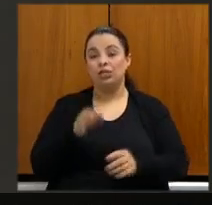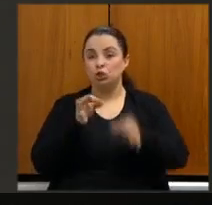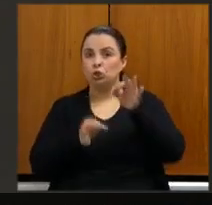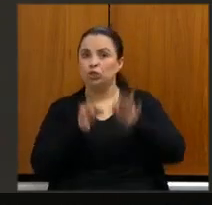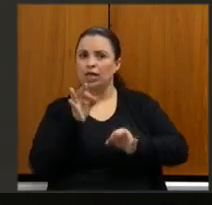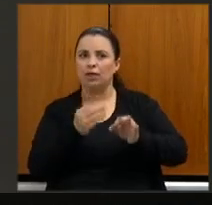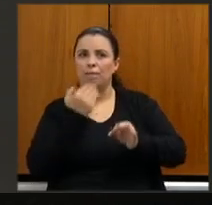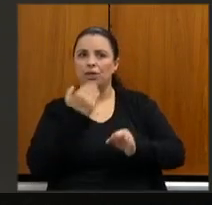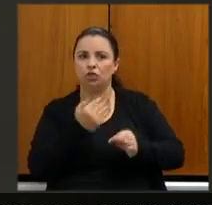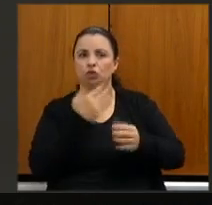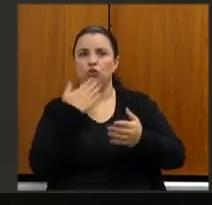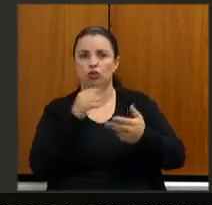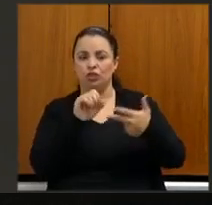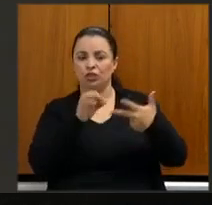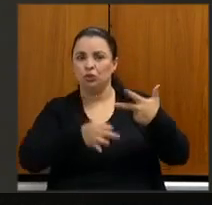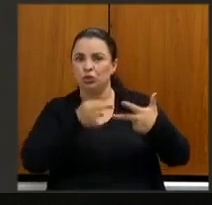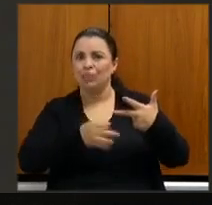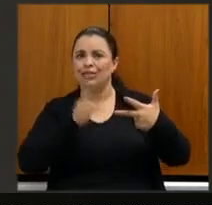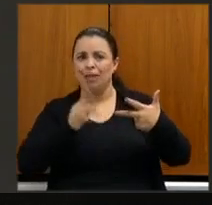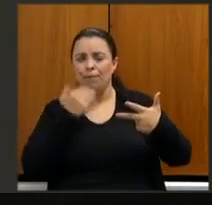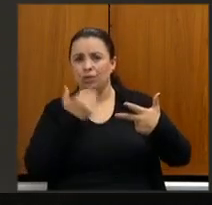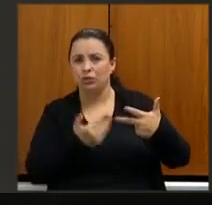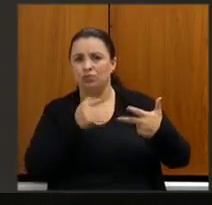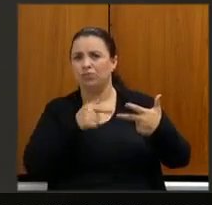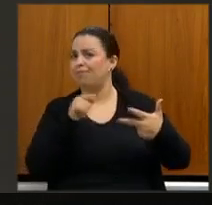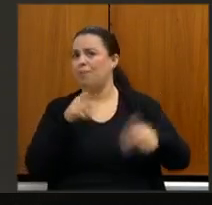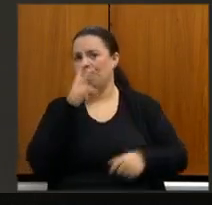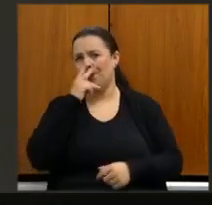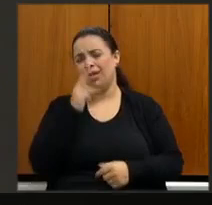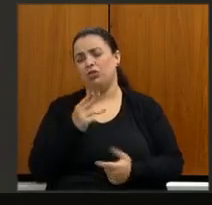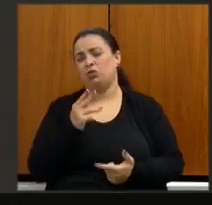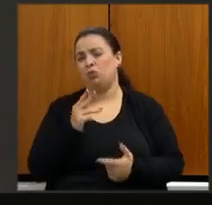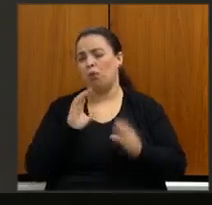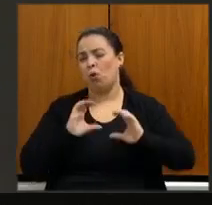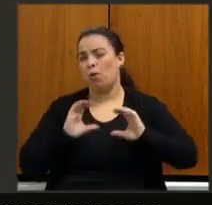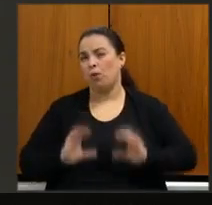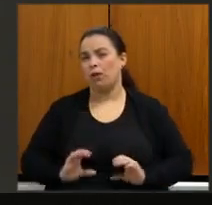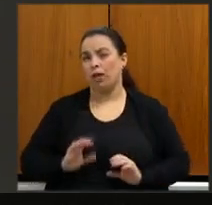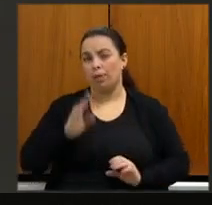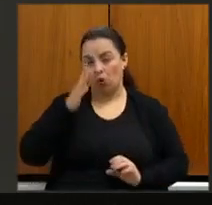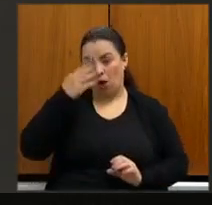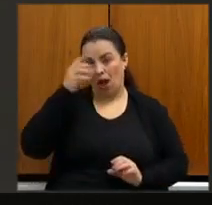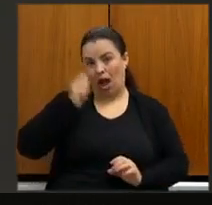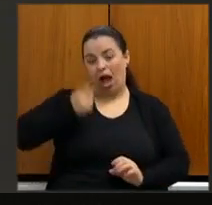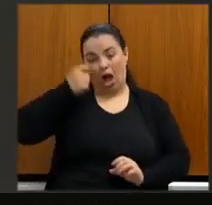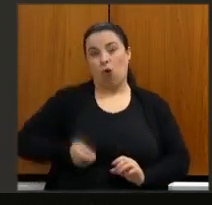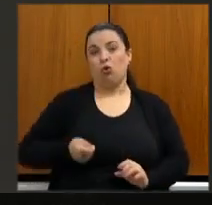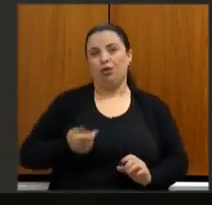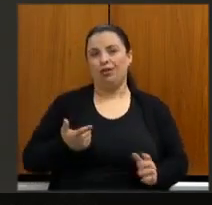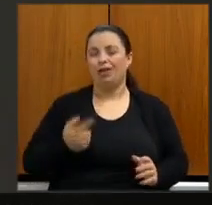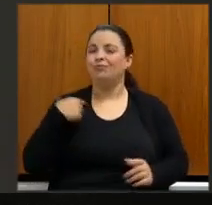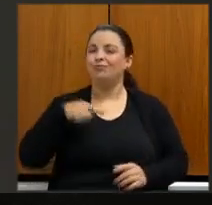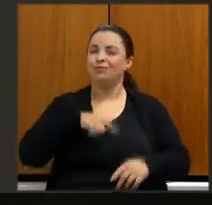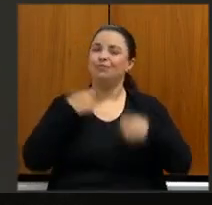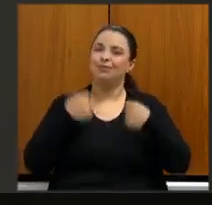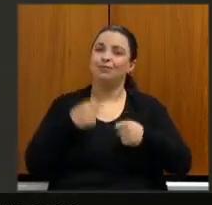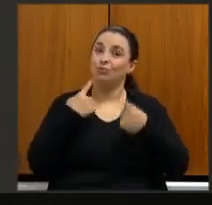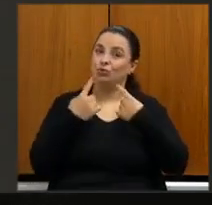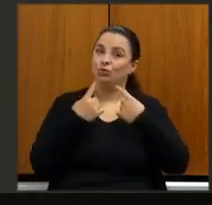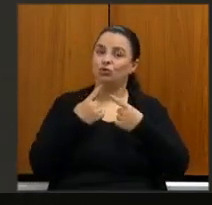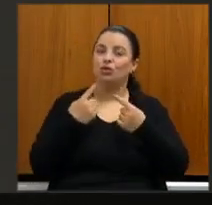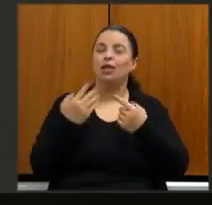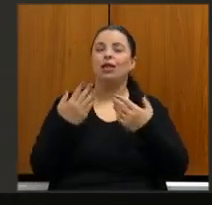tem revelado um comportamento extremamente autoritário e nós precisamos refletir e debater mais sobre isso então